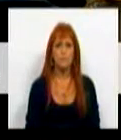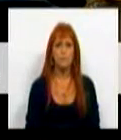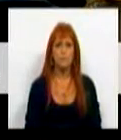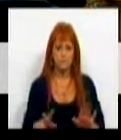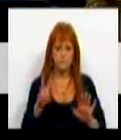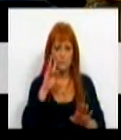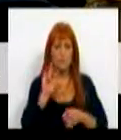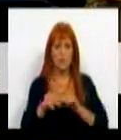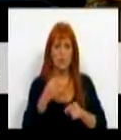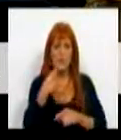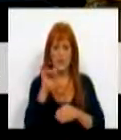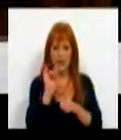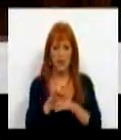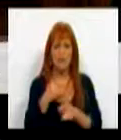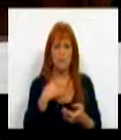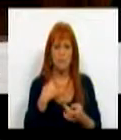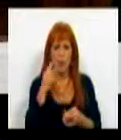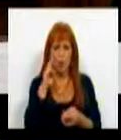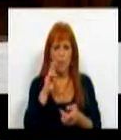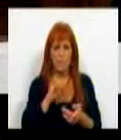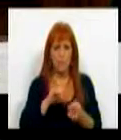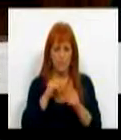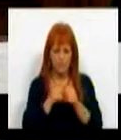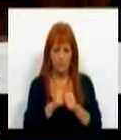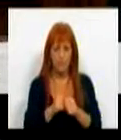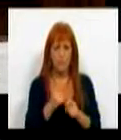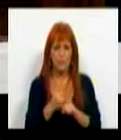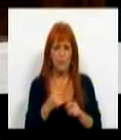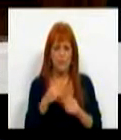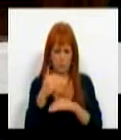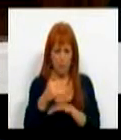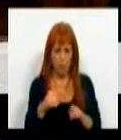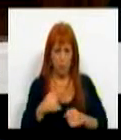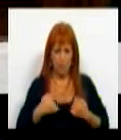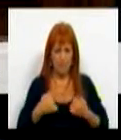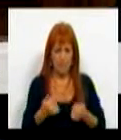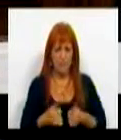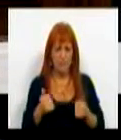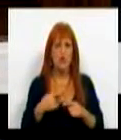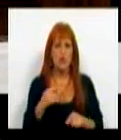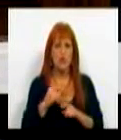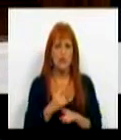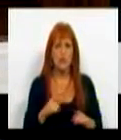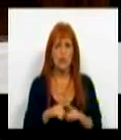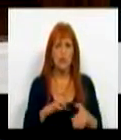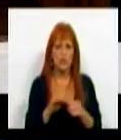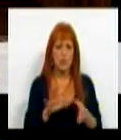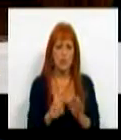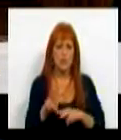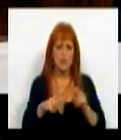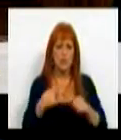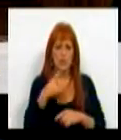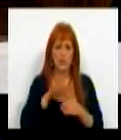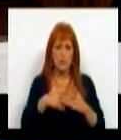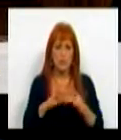Vamos lá ver então o que é que diz a carta. Se não se importa, eu vou segui-la porque assim enquadro melhor. Portanto, as medidas de reorganização do grupo financeiro indicadas